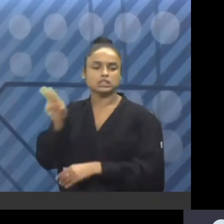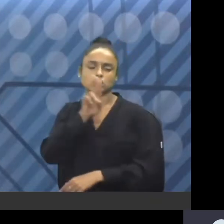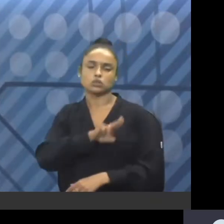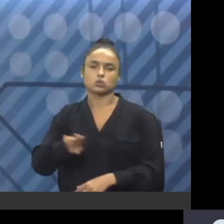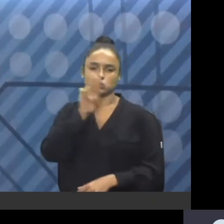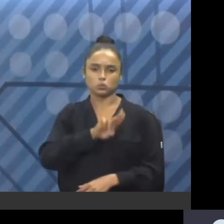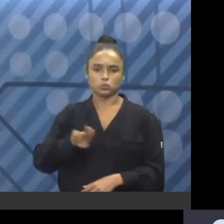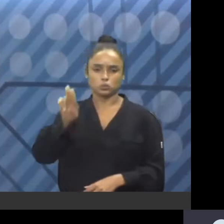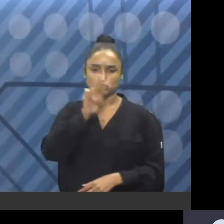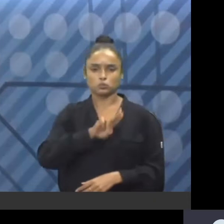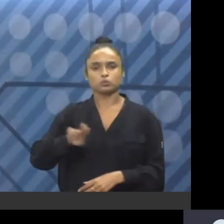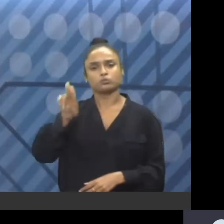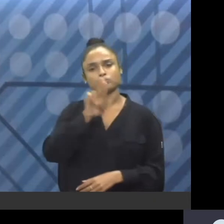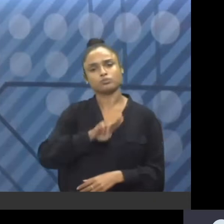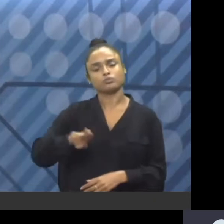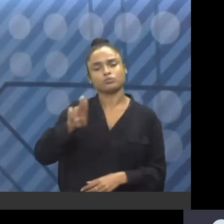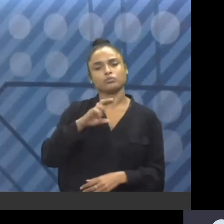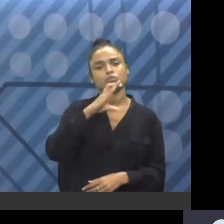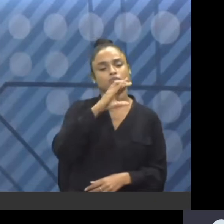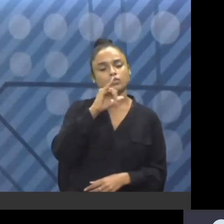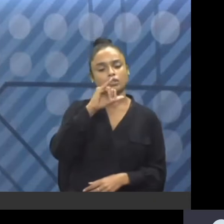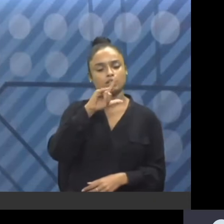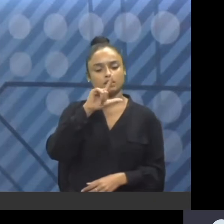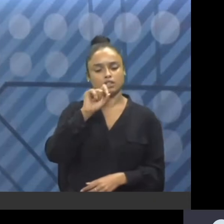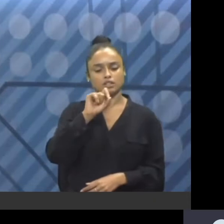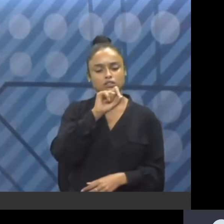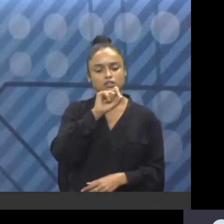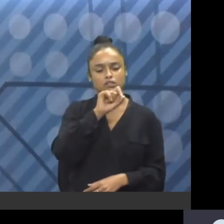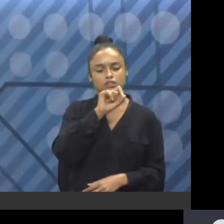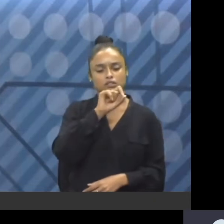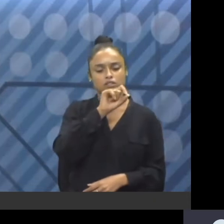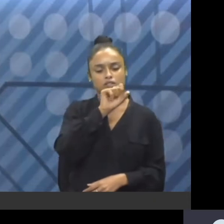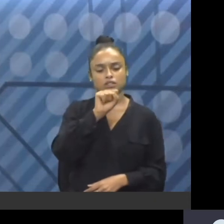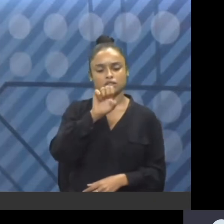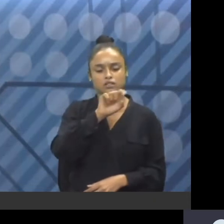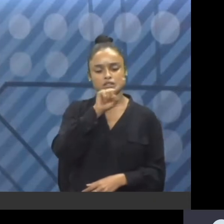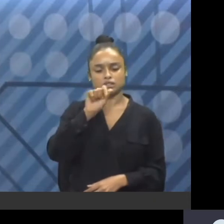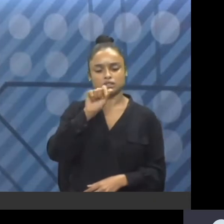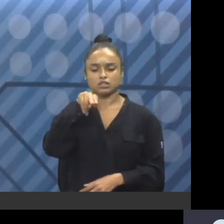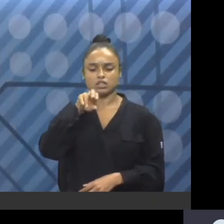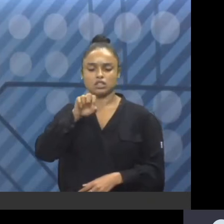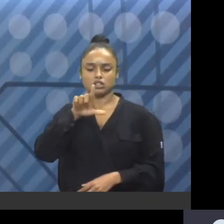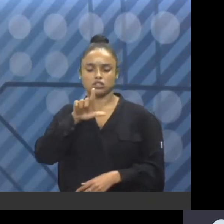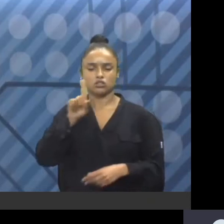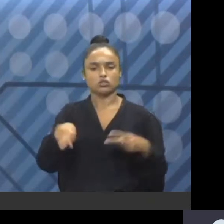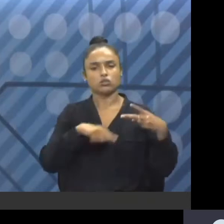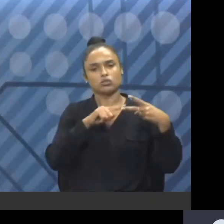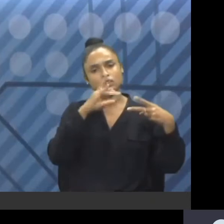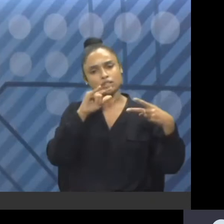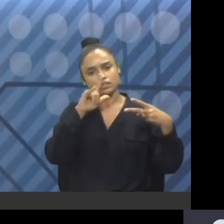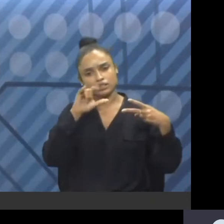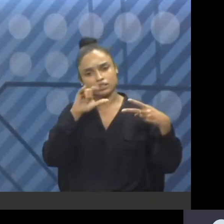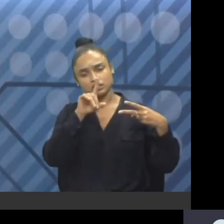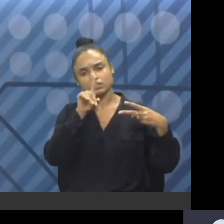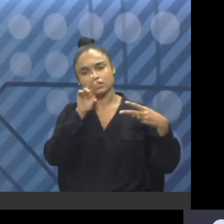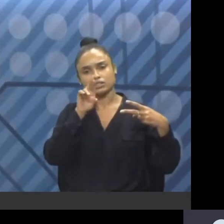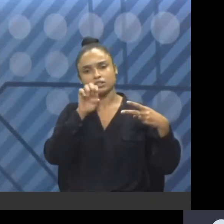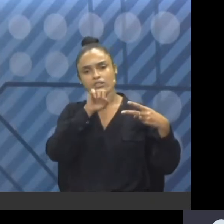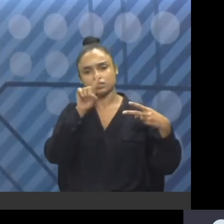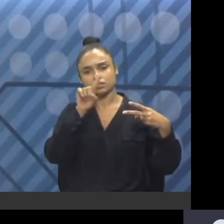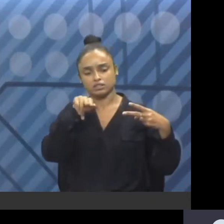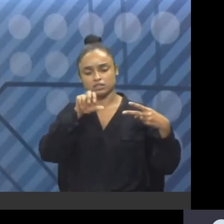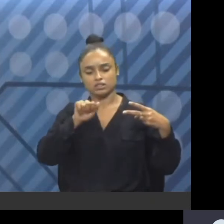identificação da ciclohexanol e a ciclohexanona com o bisulfito e também o teste dos dois compostos com a